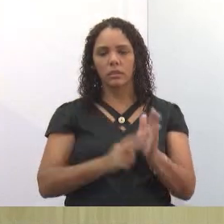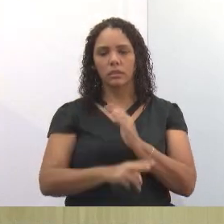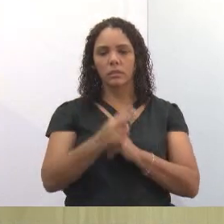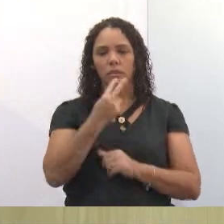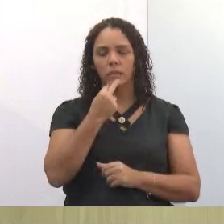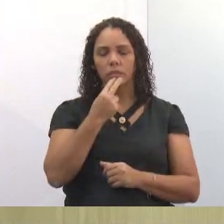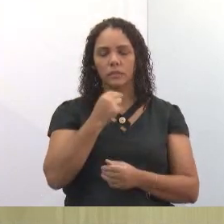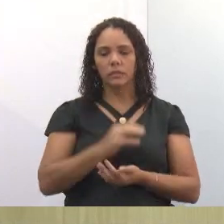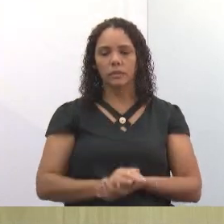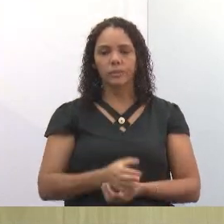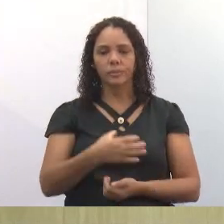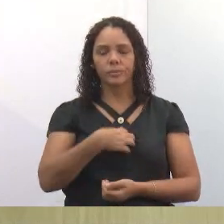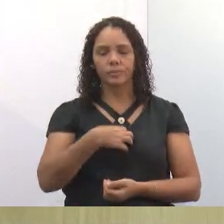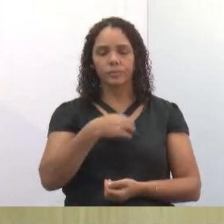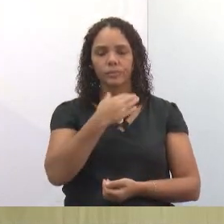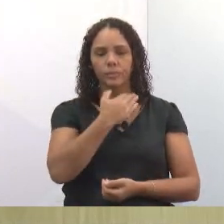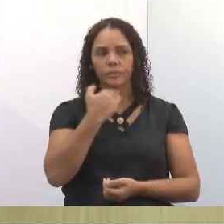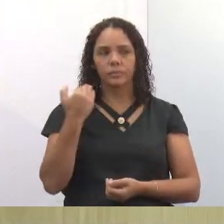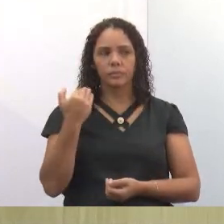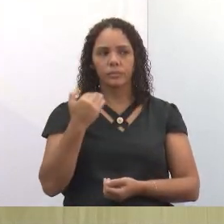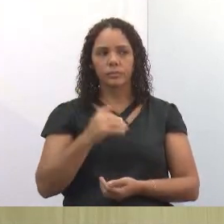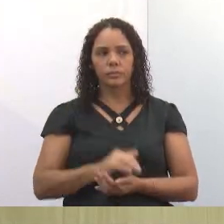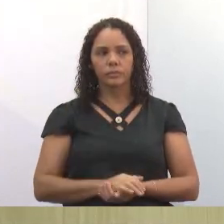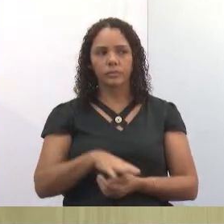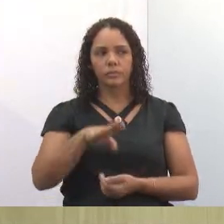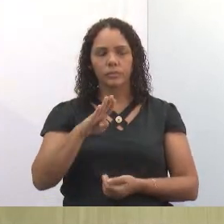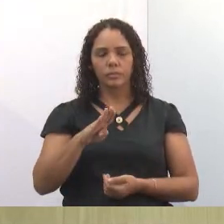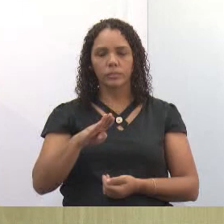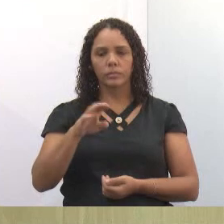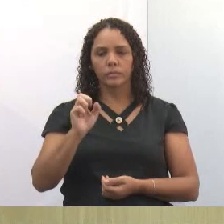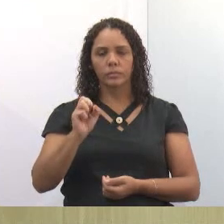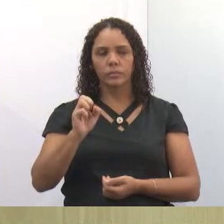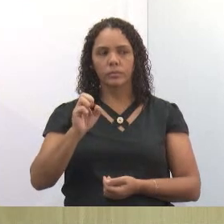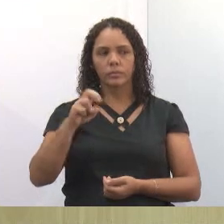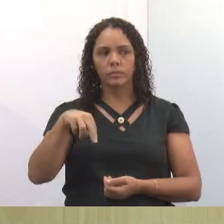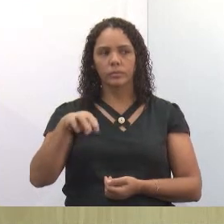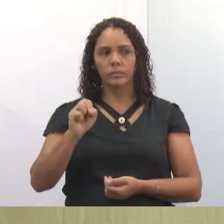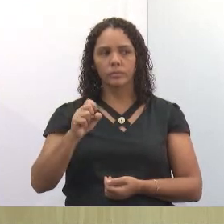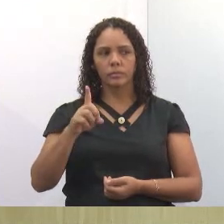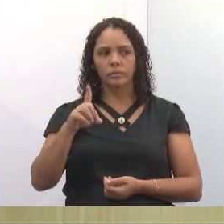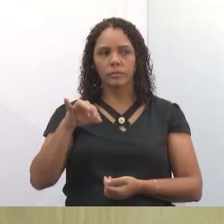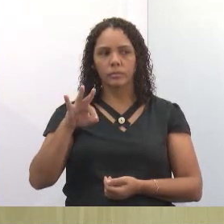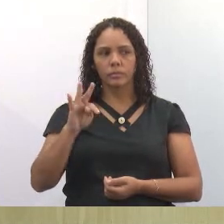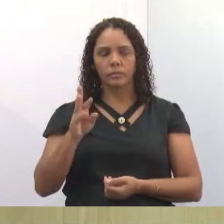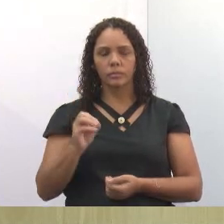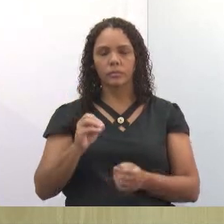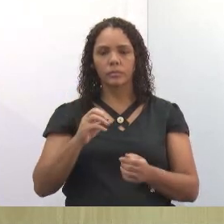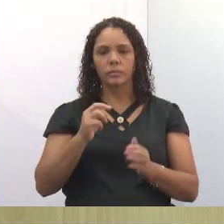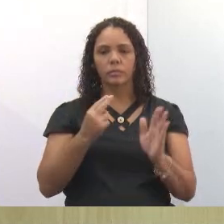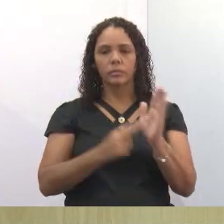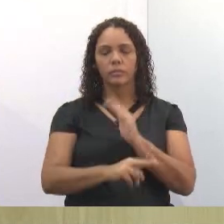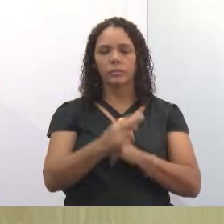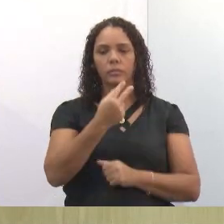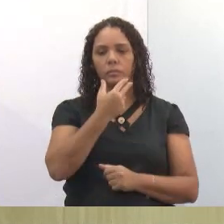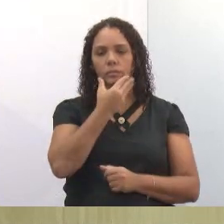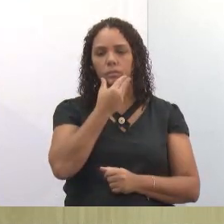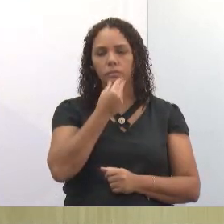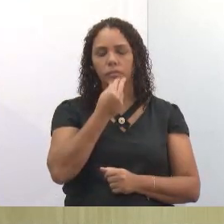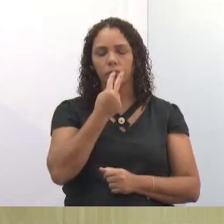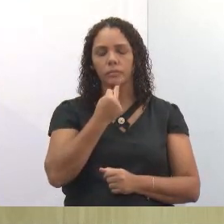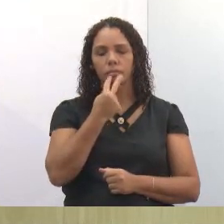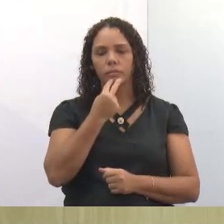Lua. Voto de pesar pelo falecimento de Benedicto Mariano. Voto formulado pelo vereador Valmir do Parque Meia